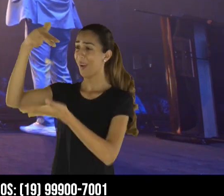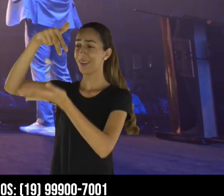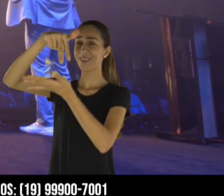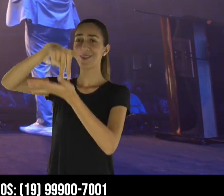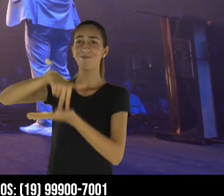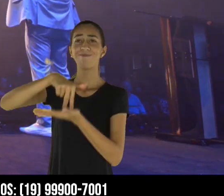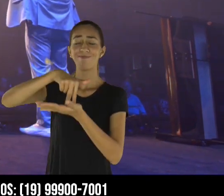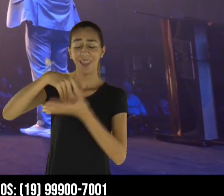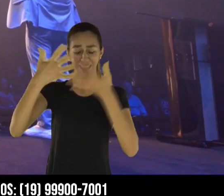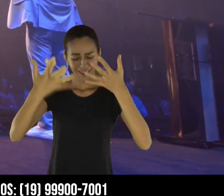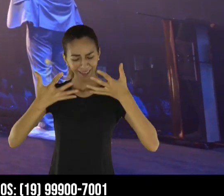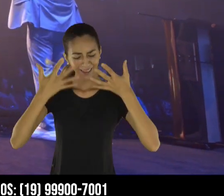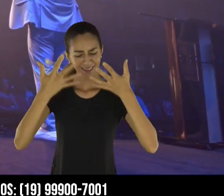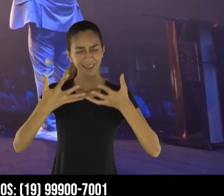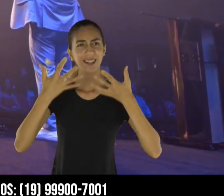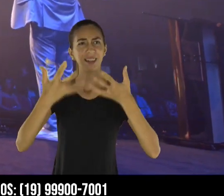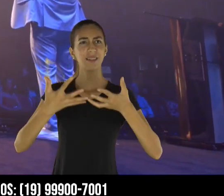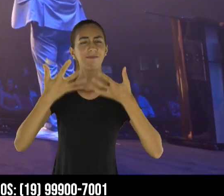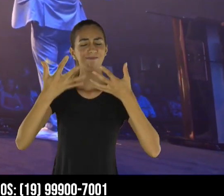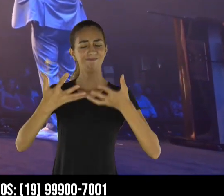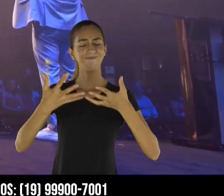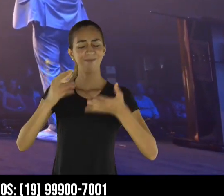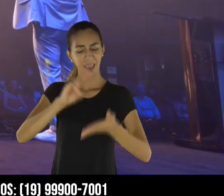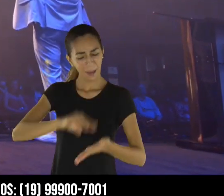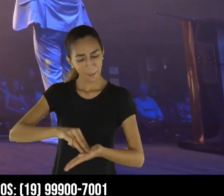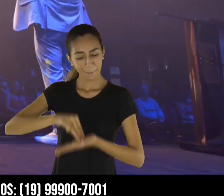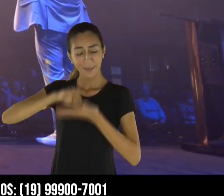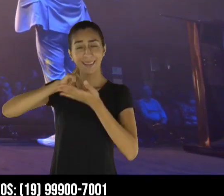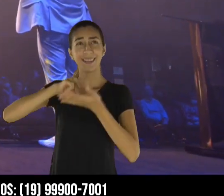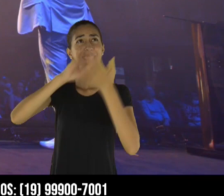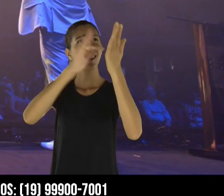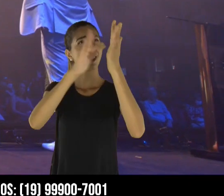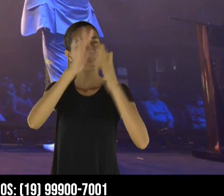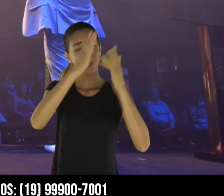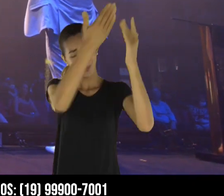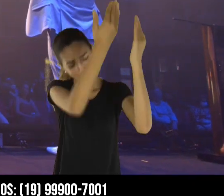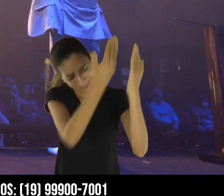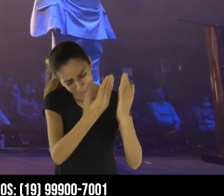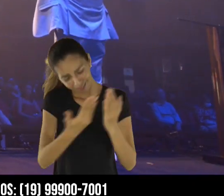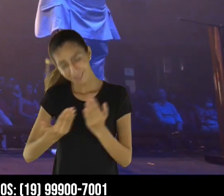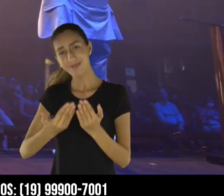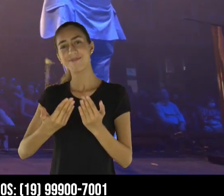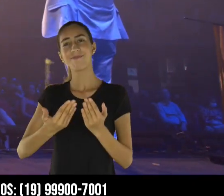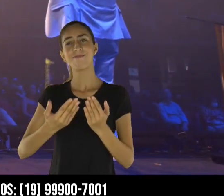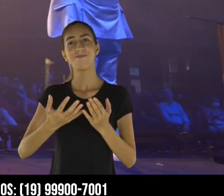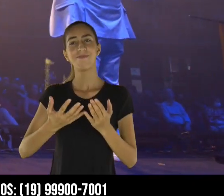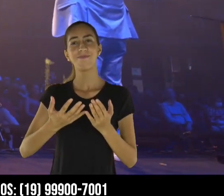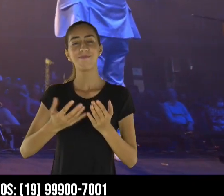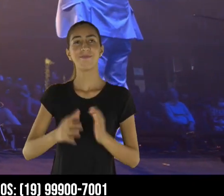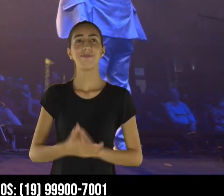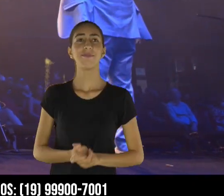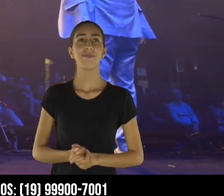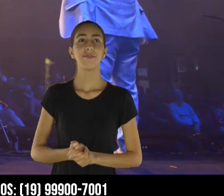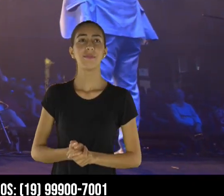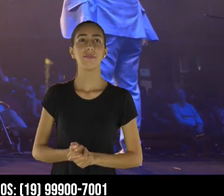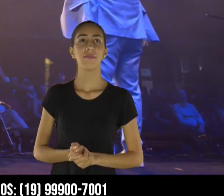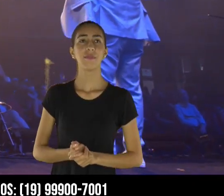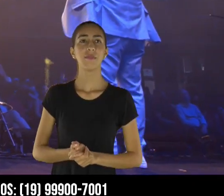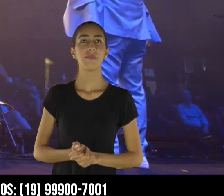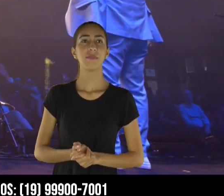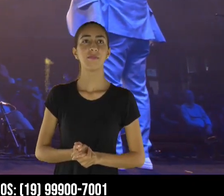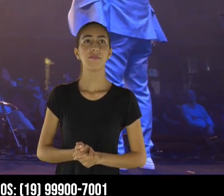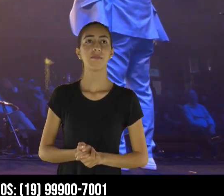apaixonado pela volta de Jesus, dizendo: Maranata, vem, Senhor Jesus, eu quero ter azeite na